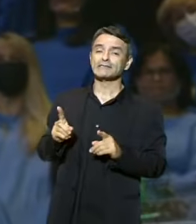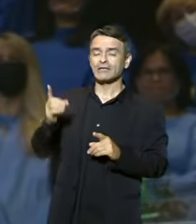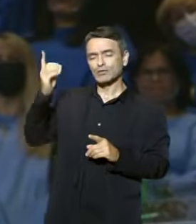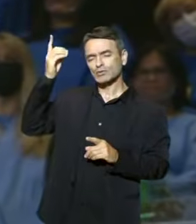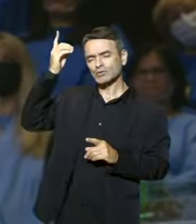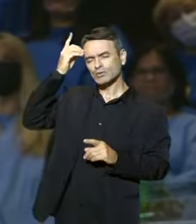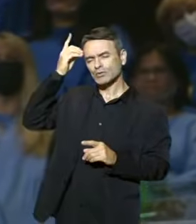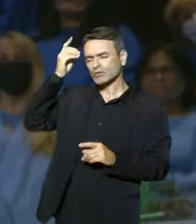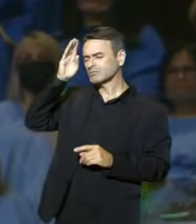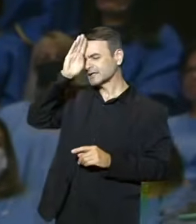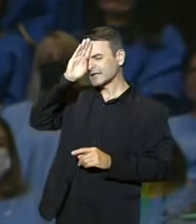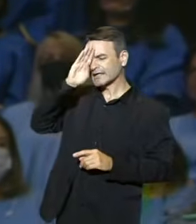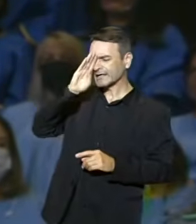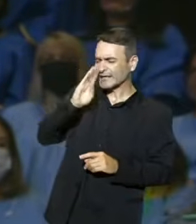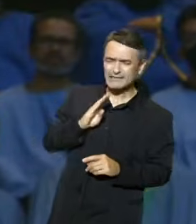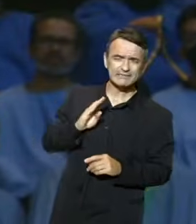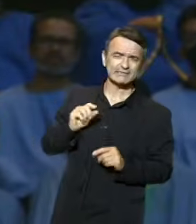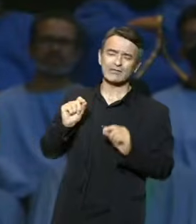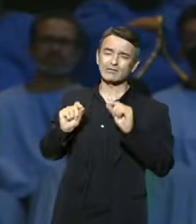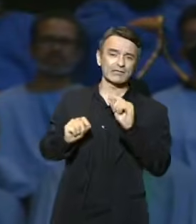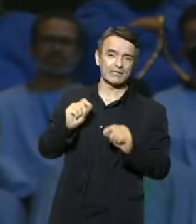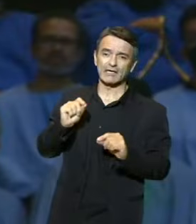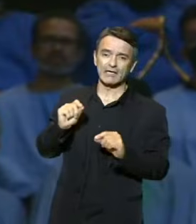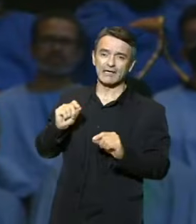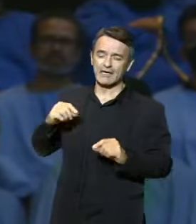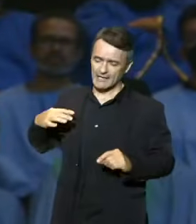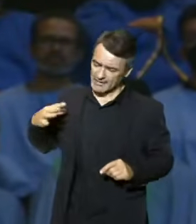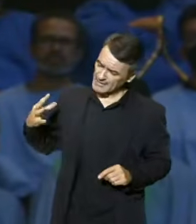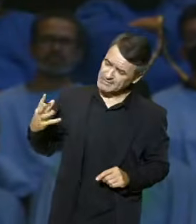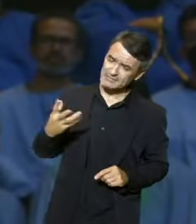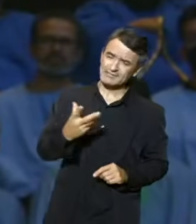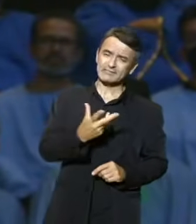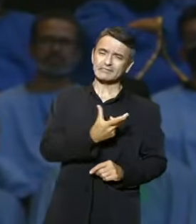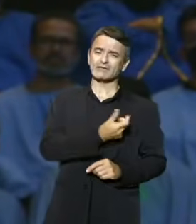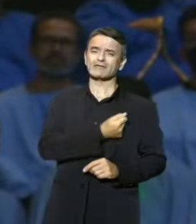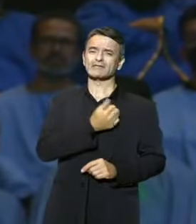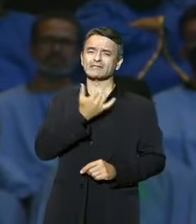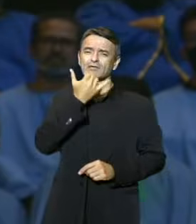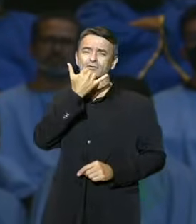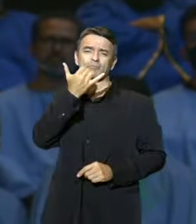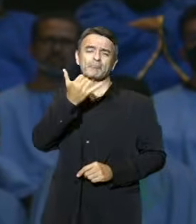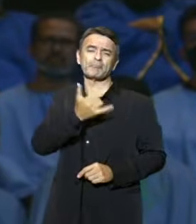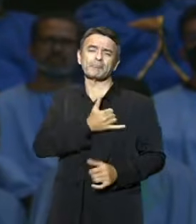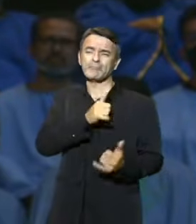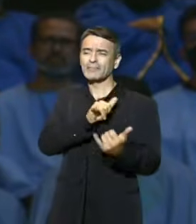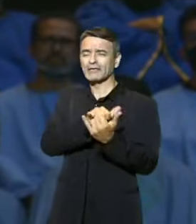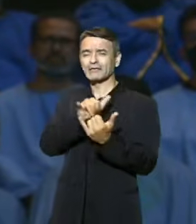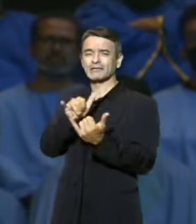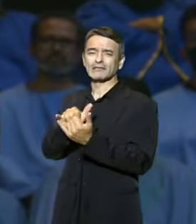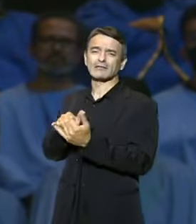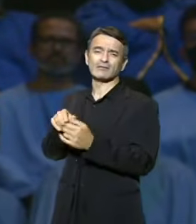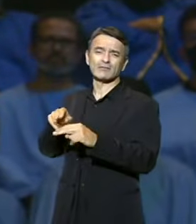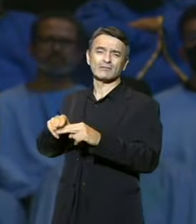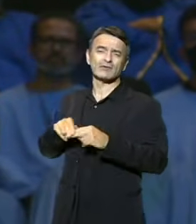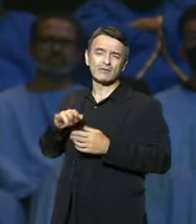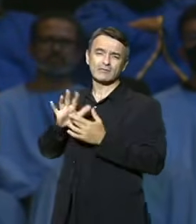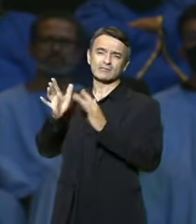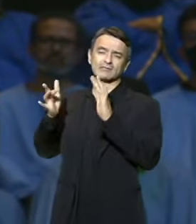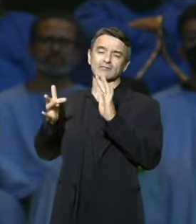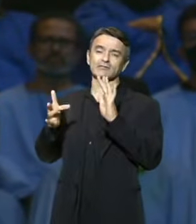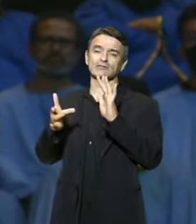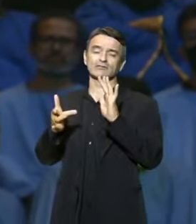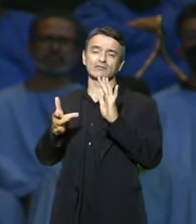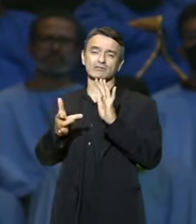o presente de graça, é a salvação e o perdão de pecado por meio de Cristo Jesus,